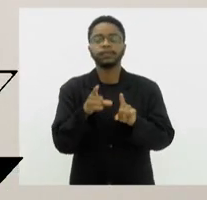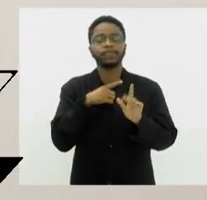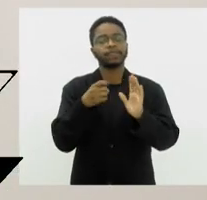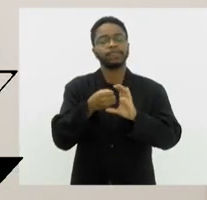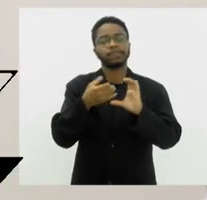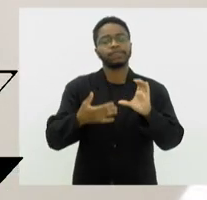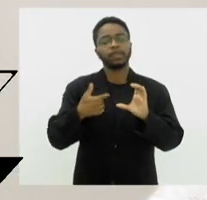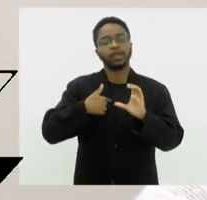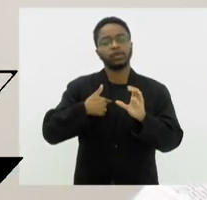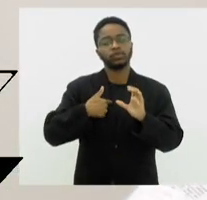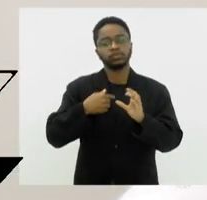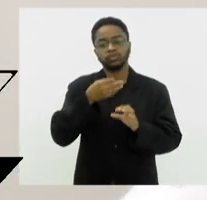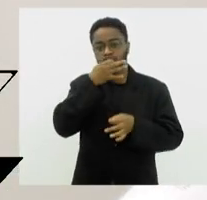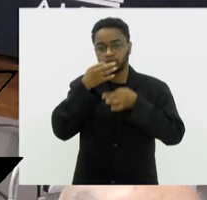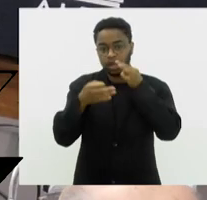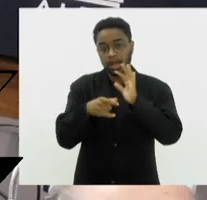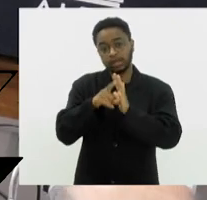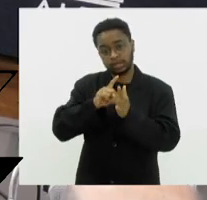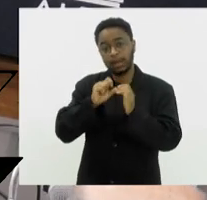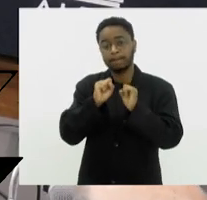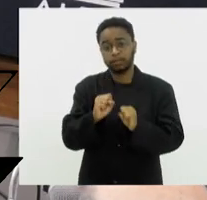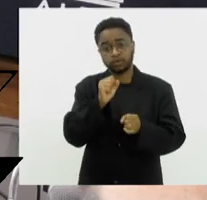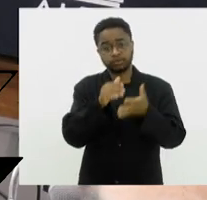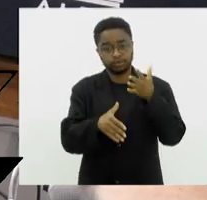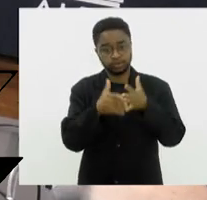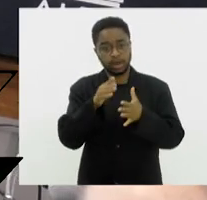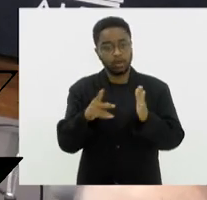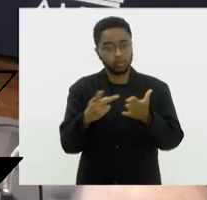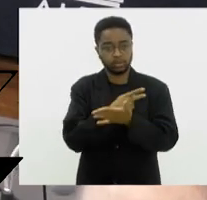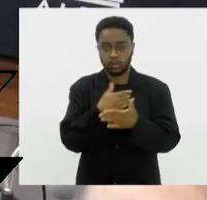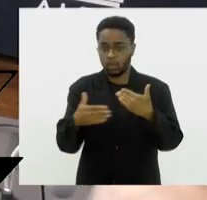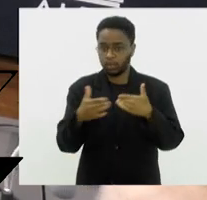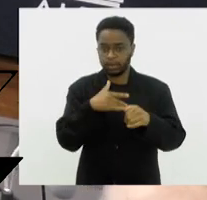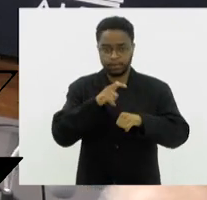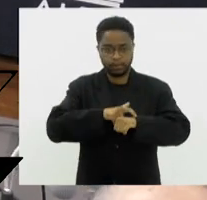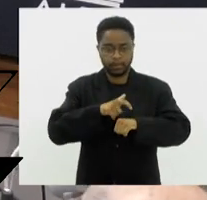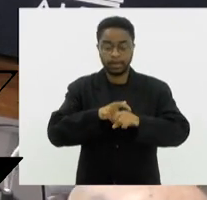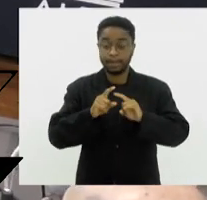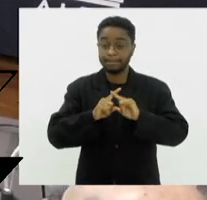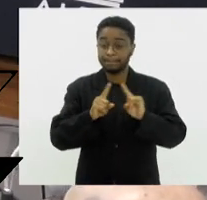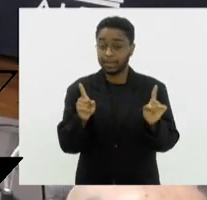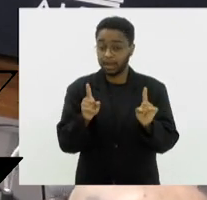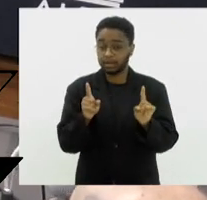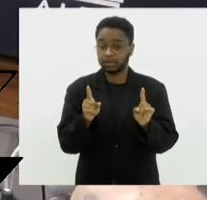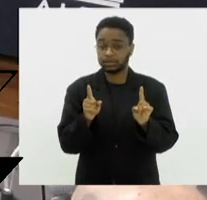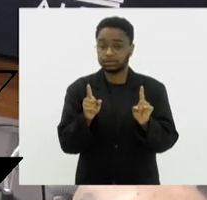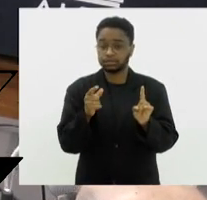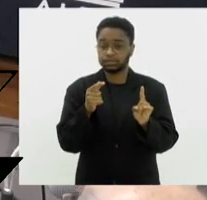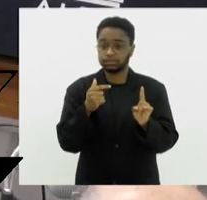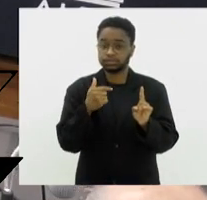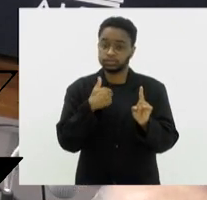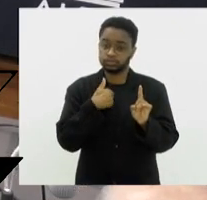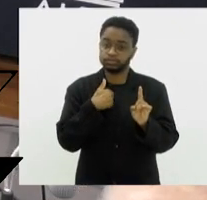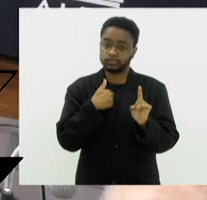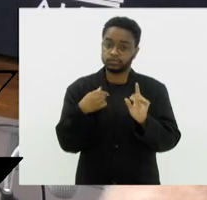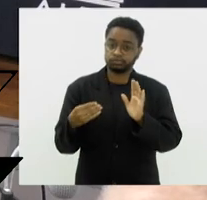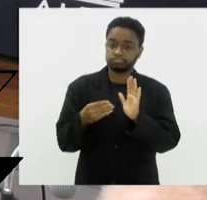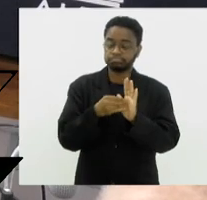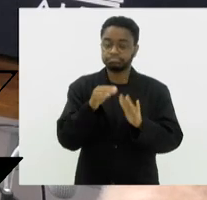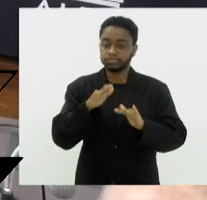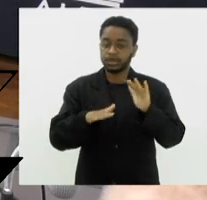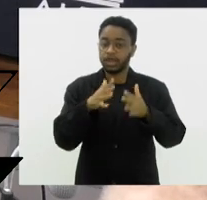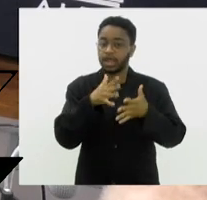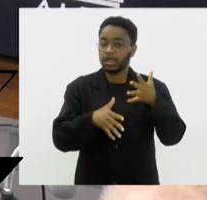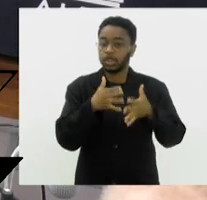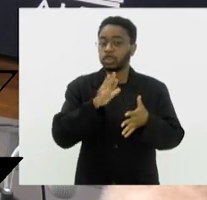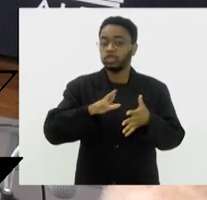de fato, a prejudicabilidade ela pode ser suscitada a qualquer tempo da tramitação. Mas a razão aqui por uma eventual prejudicabilidade não pode ser